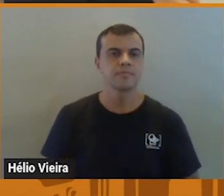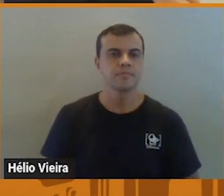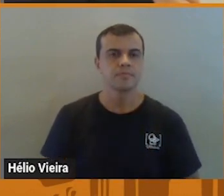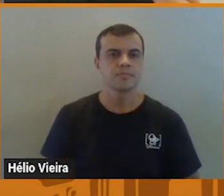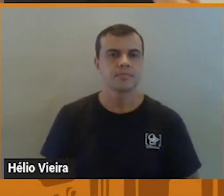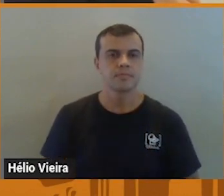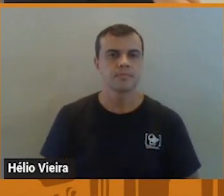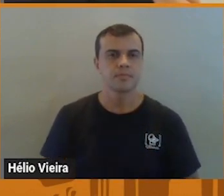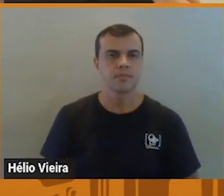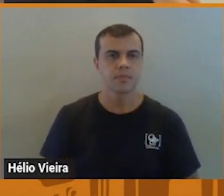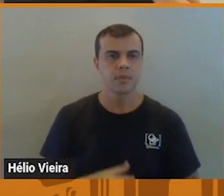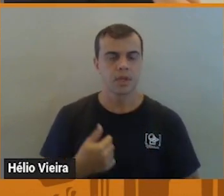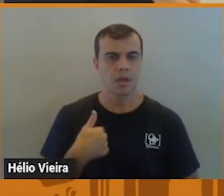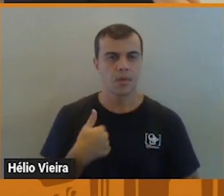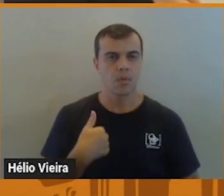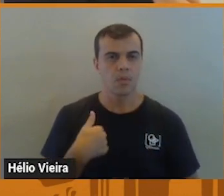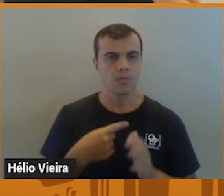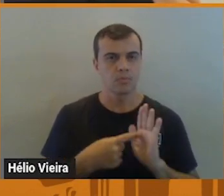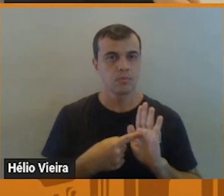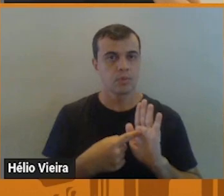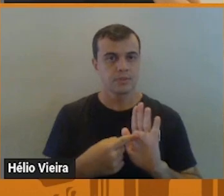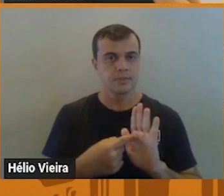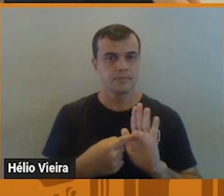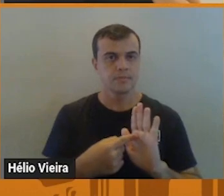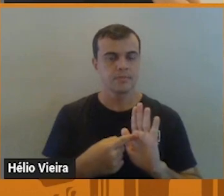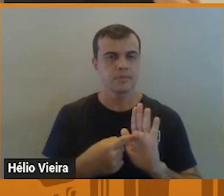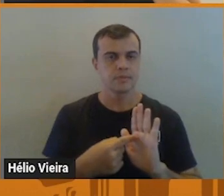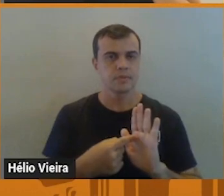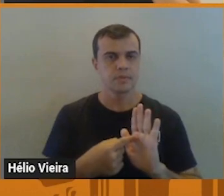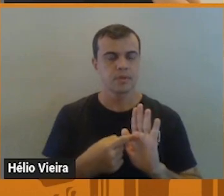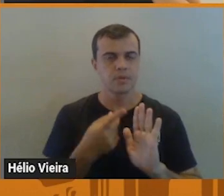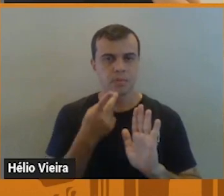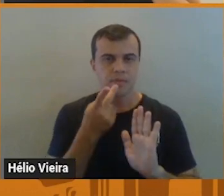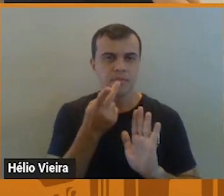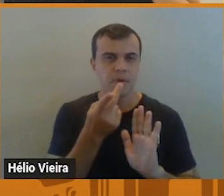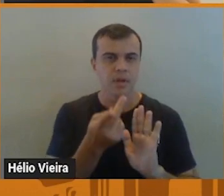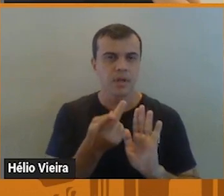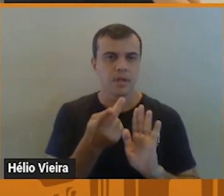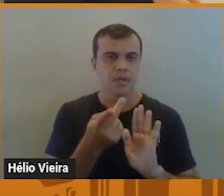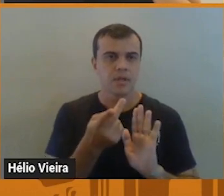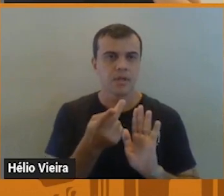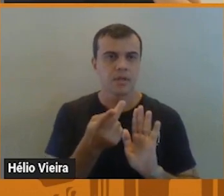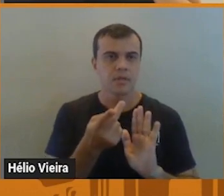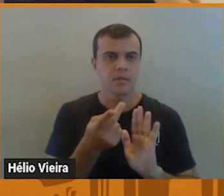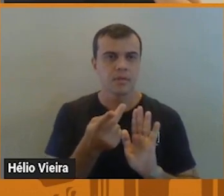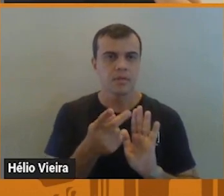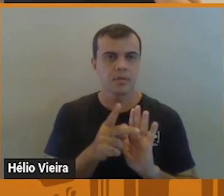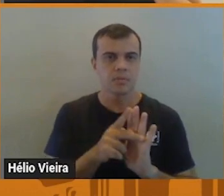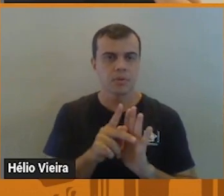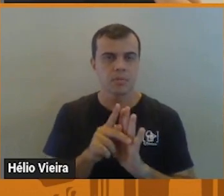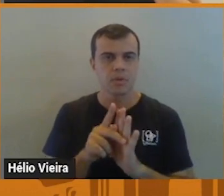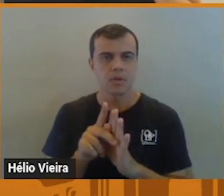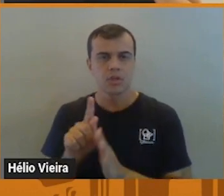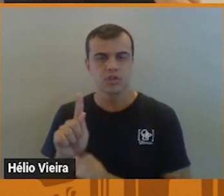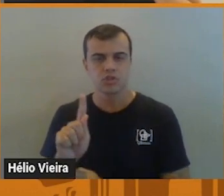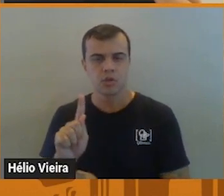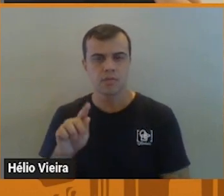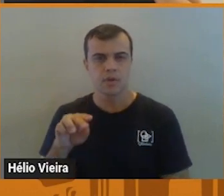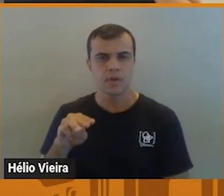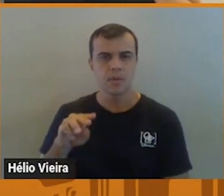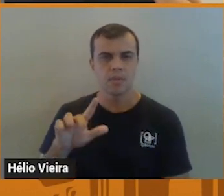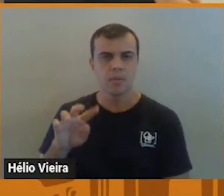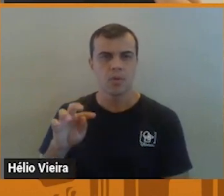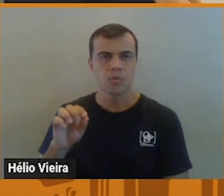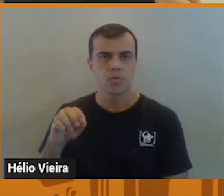eu deixo uma citação do geógrafo Milton